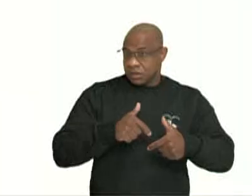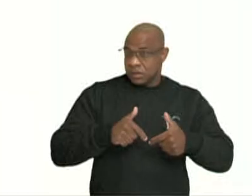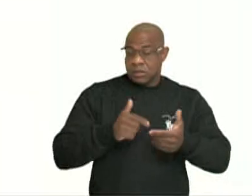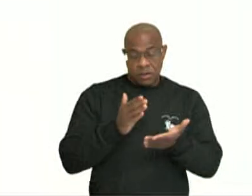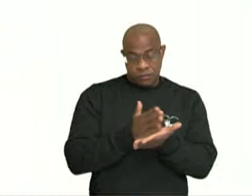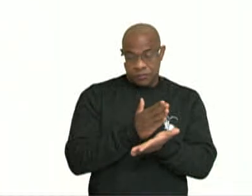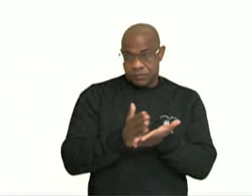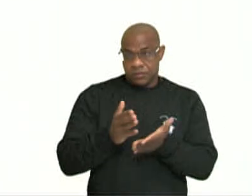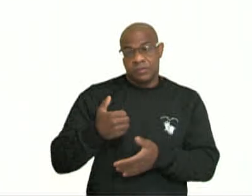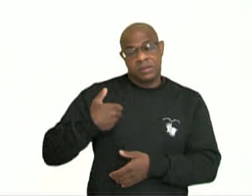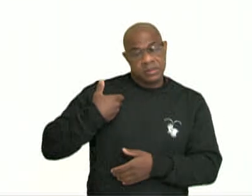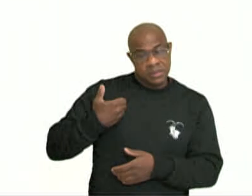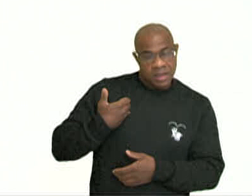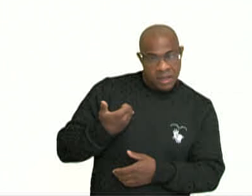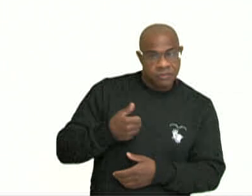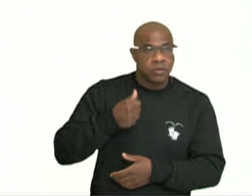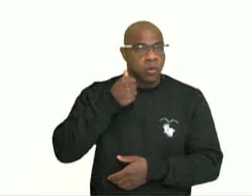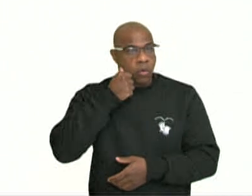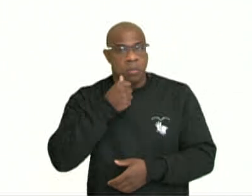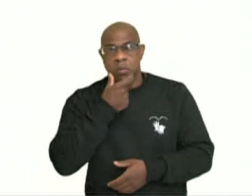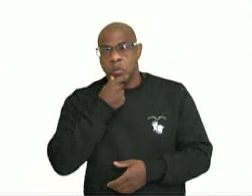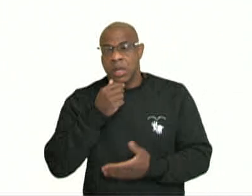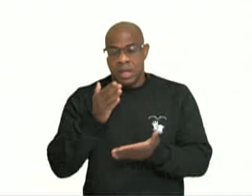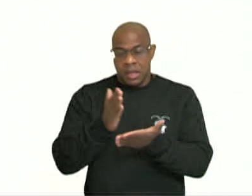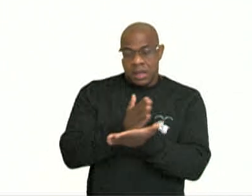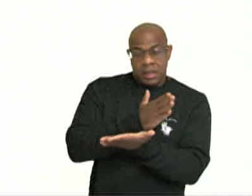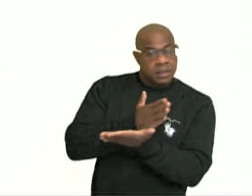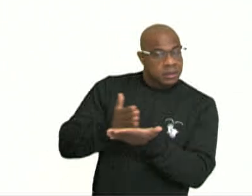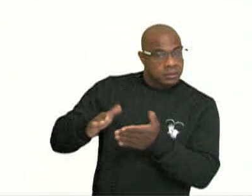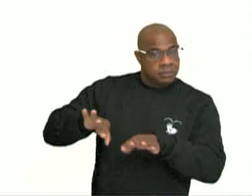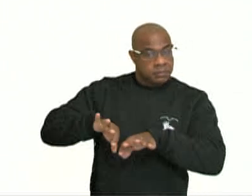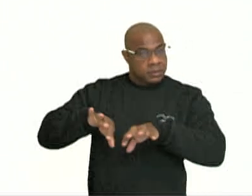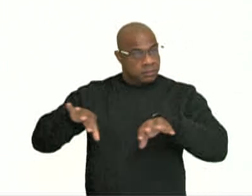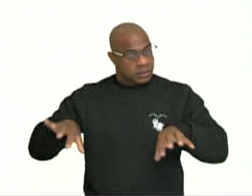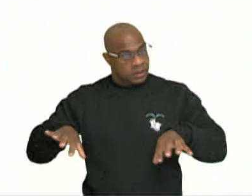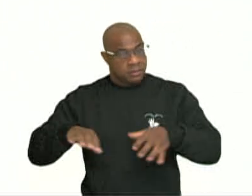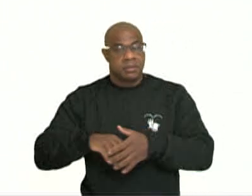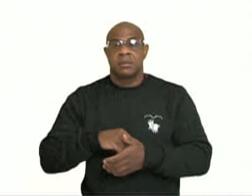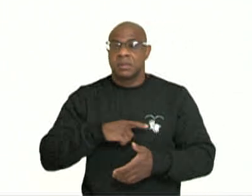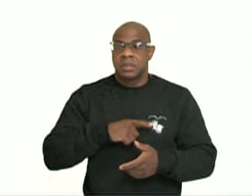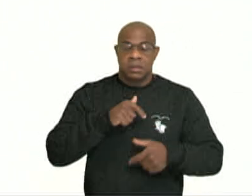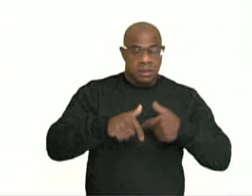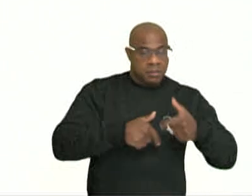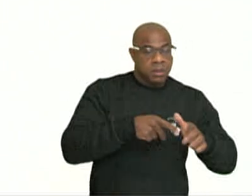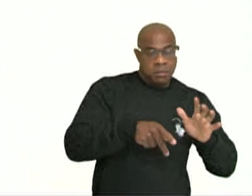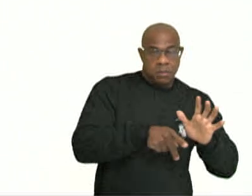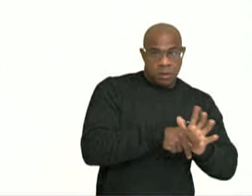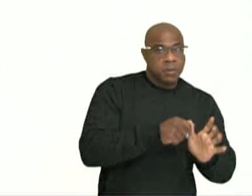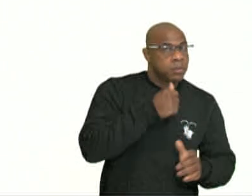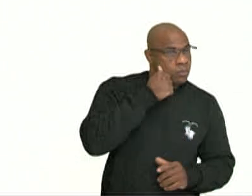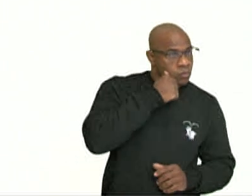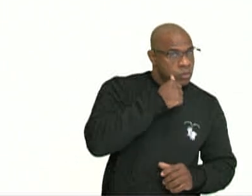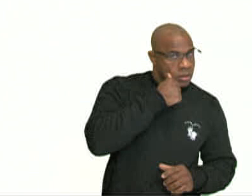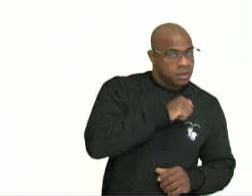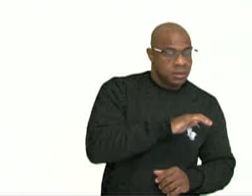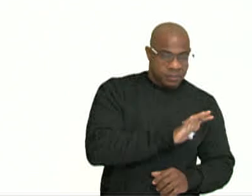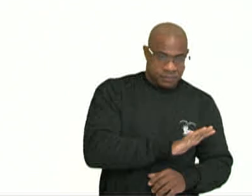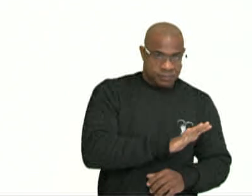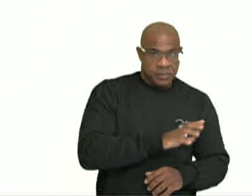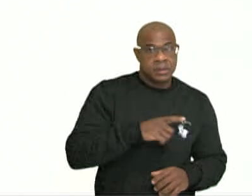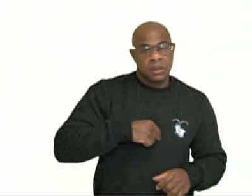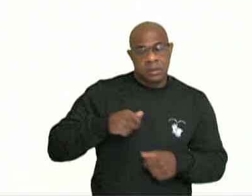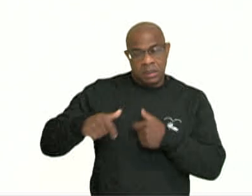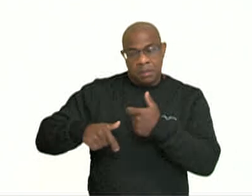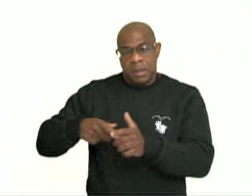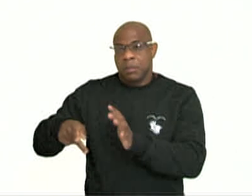sexo. Entre os indígenas, algumas tarefas são feitas pelos homens, outras pelas mulheres. Crianças e idosos ajudavam conforme a sua força